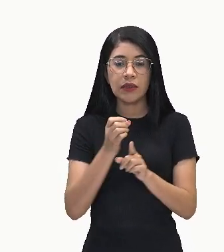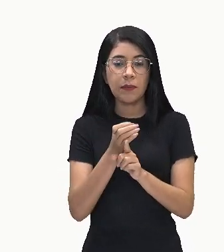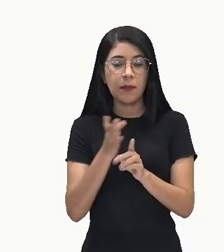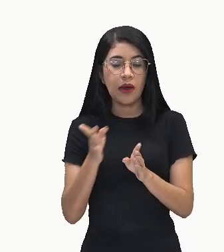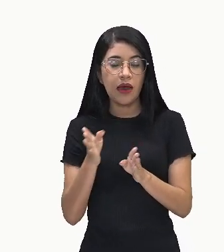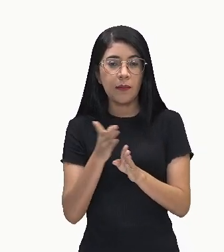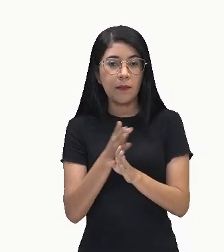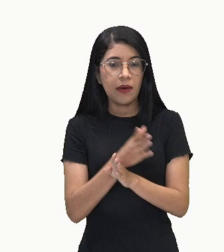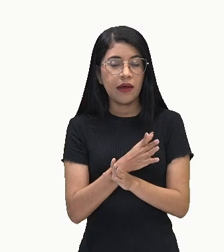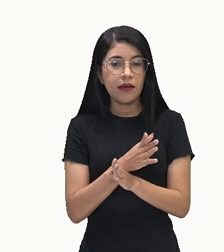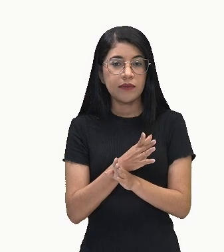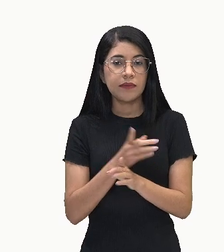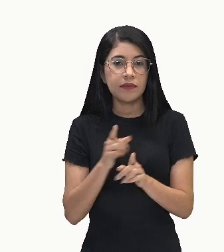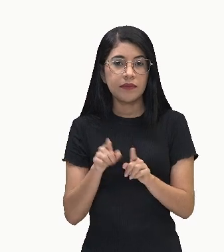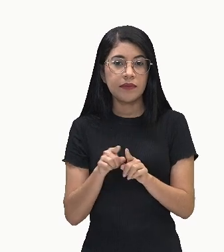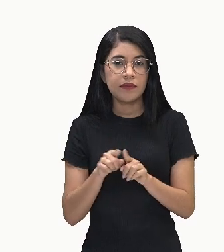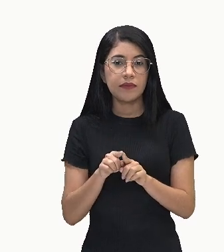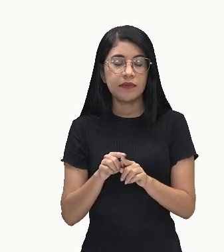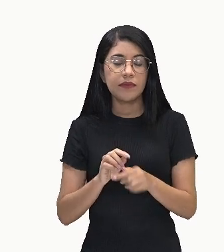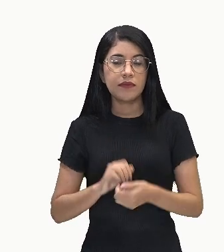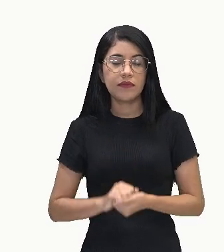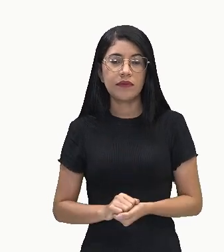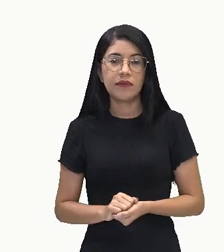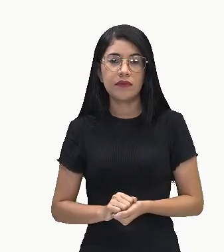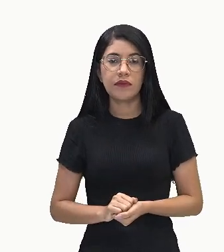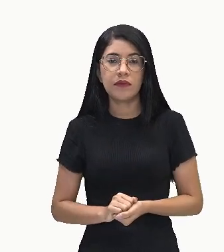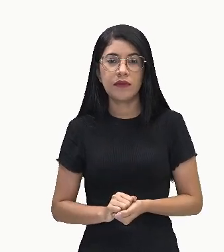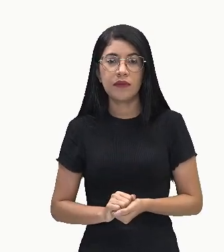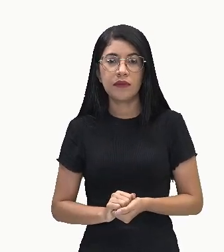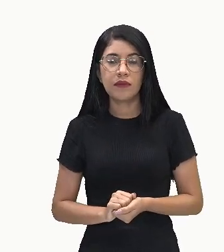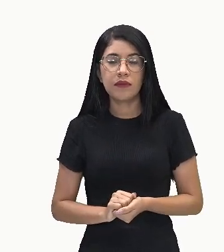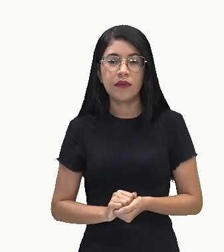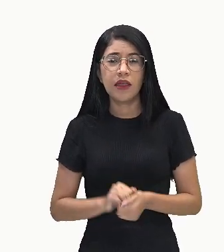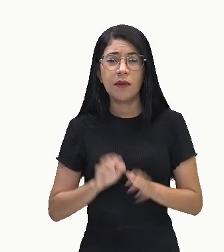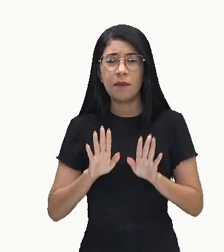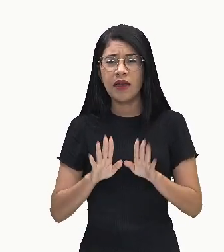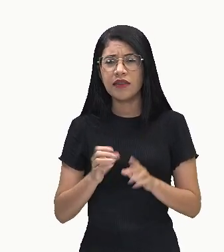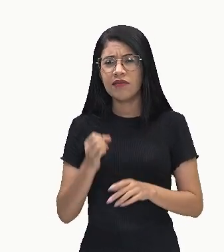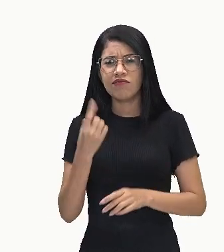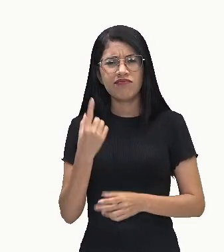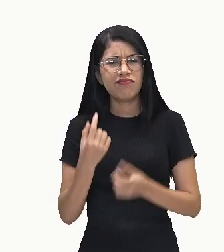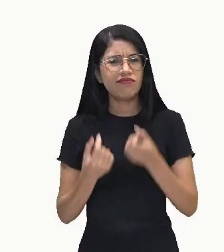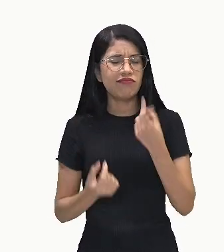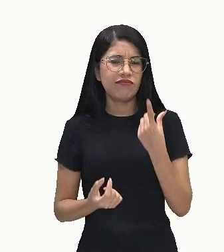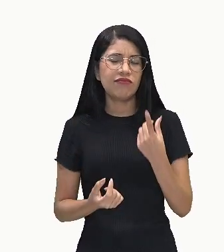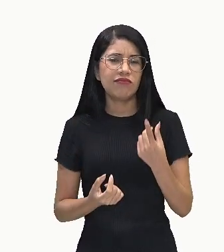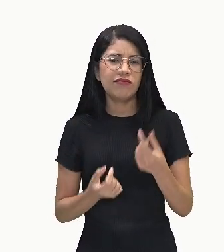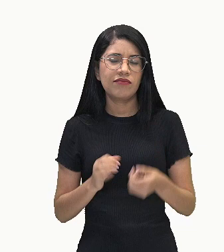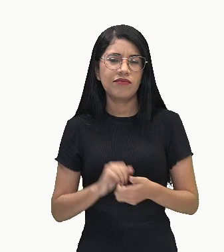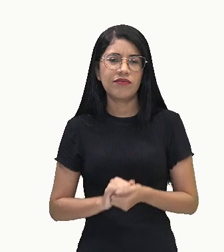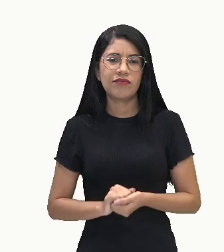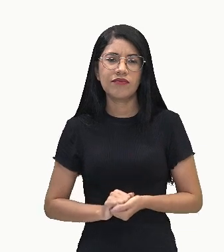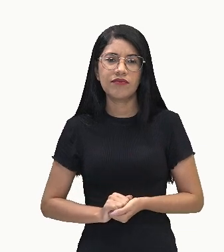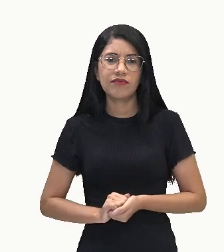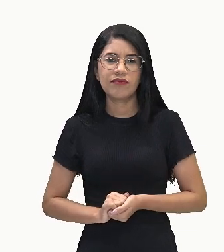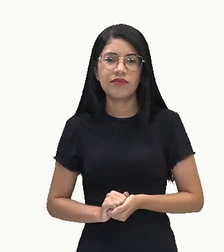uma raiz irracional. Mas isso daí são casos muito raros. Então vamos ver aqui.